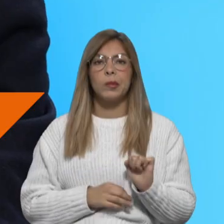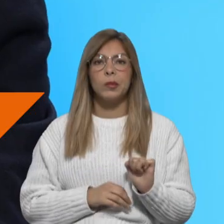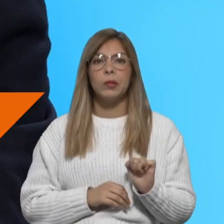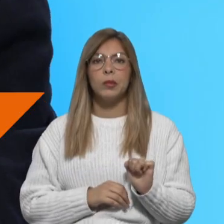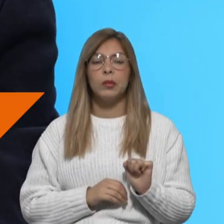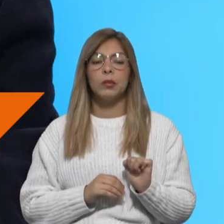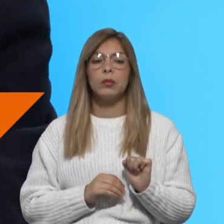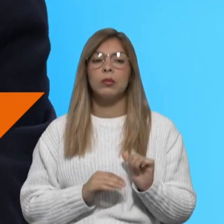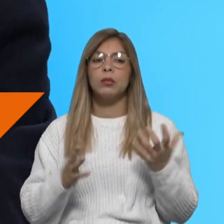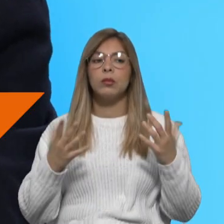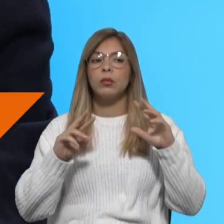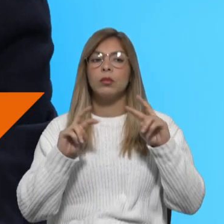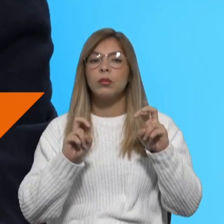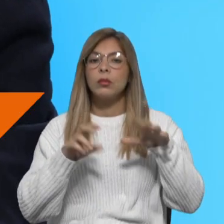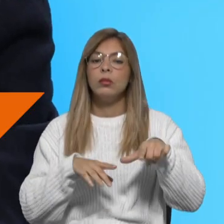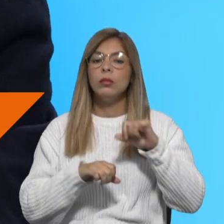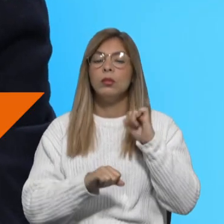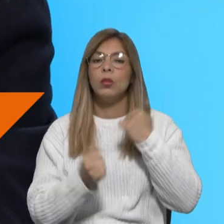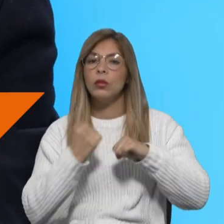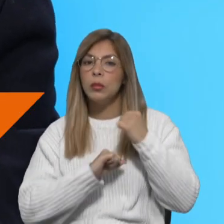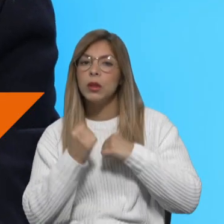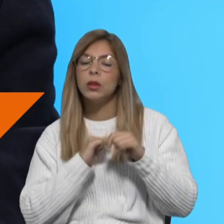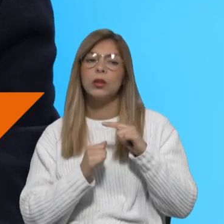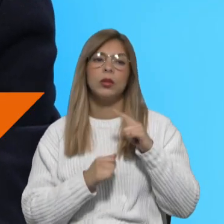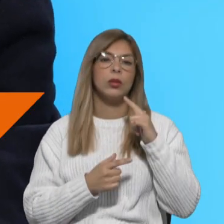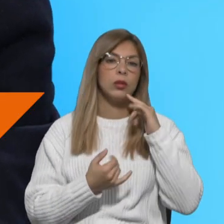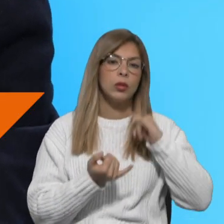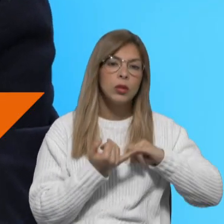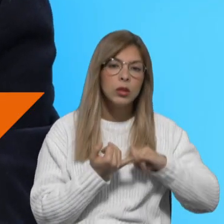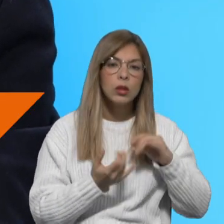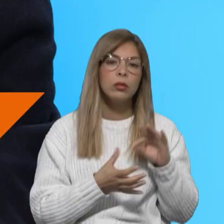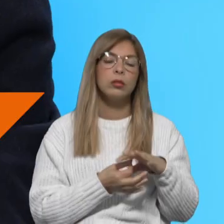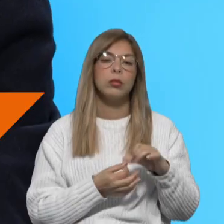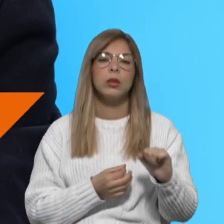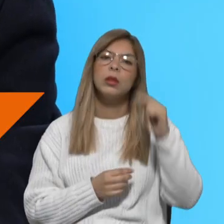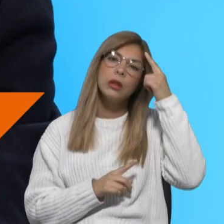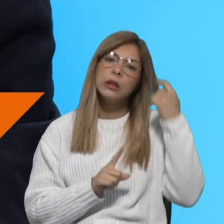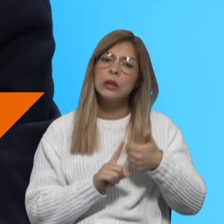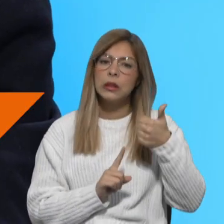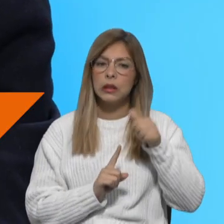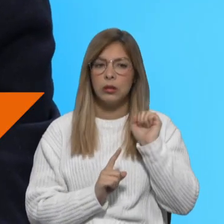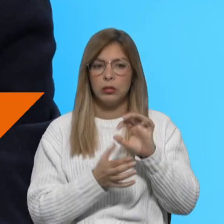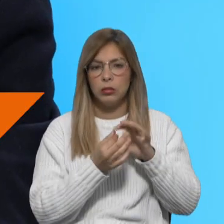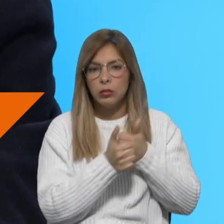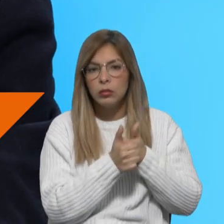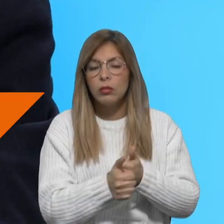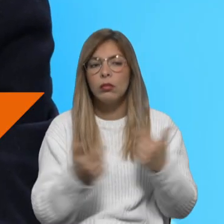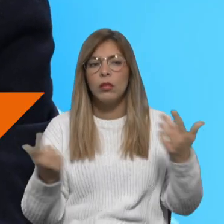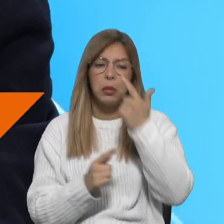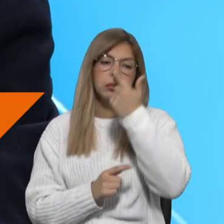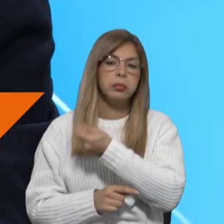os movimentos e as associações de leigos espalhadas pelo país. Neste momento são cerca de 50,